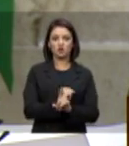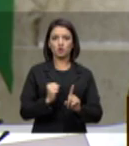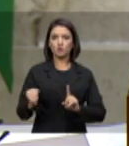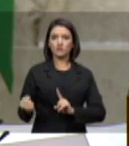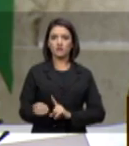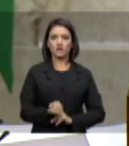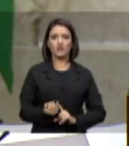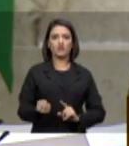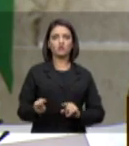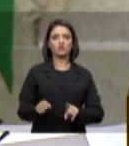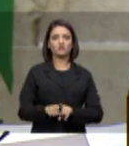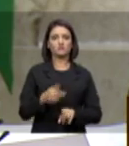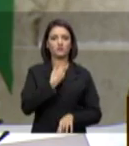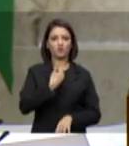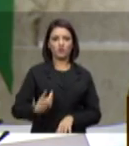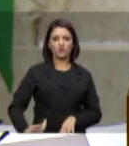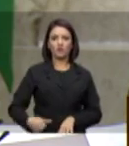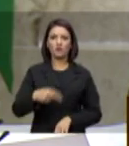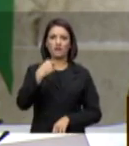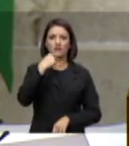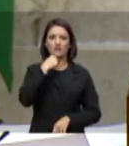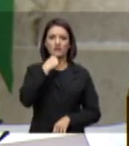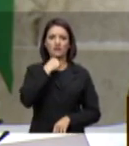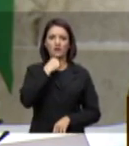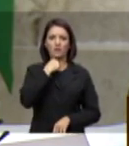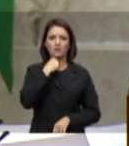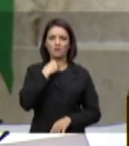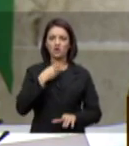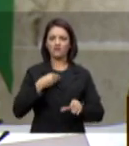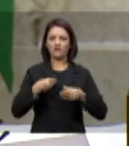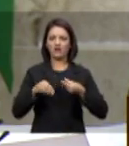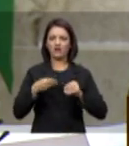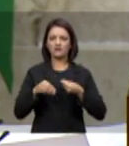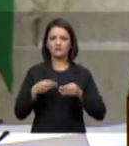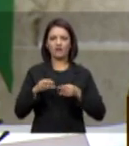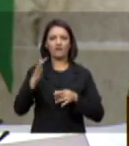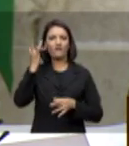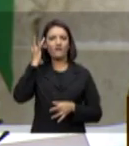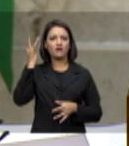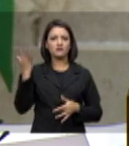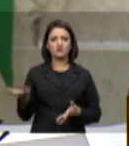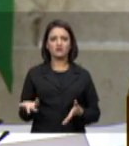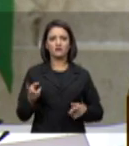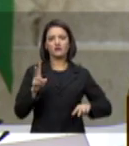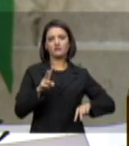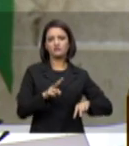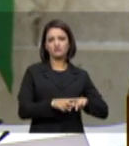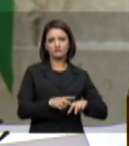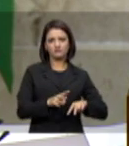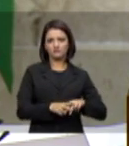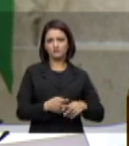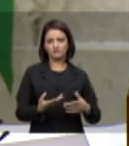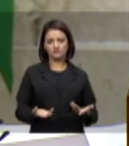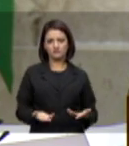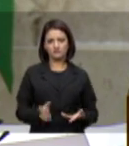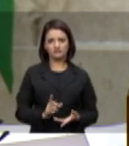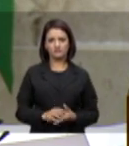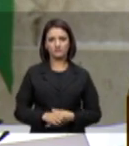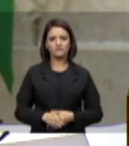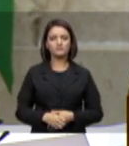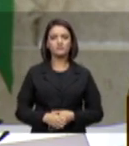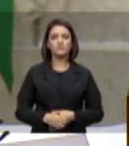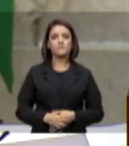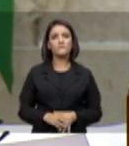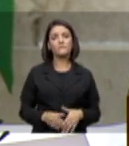de uma subversão do estado de coisas como estava correndo a vida em normalidade